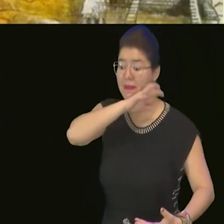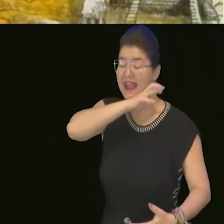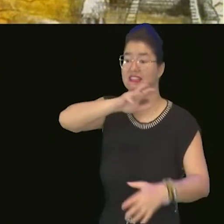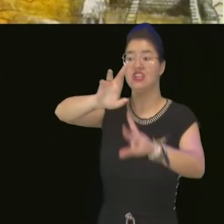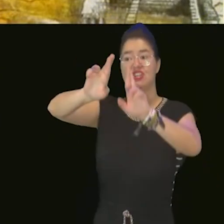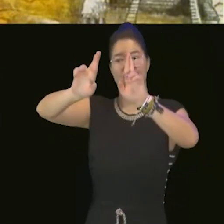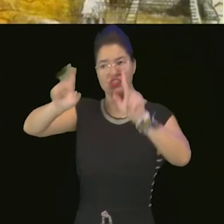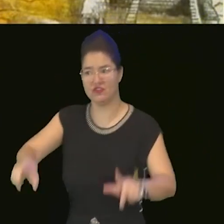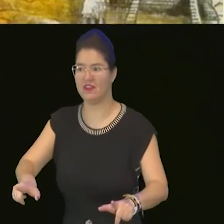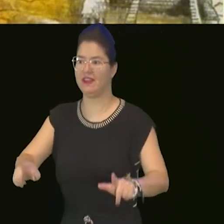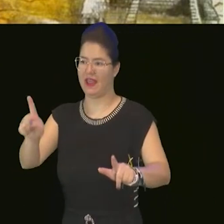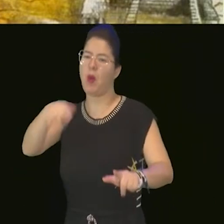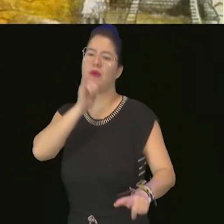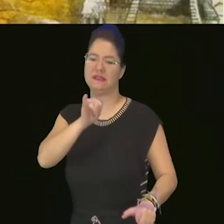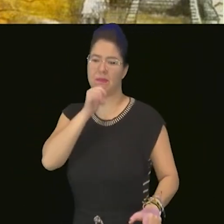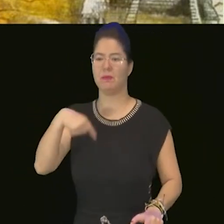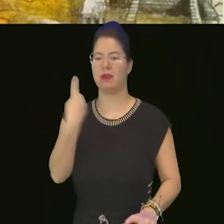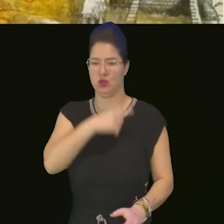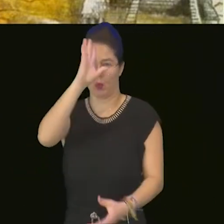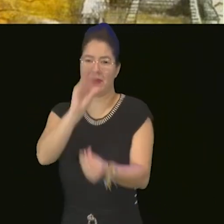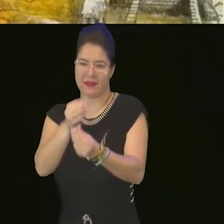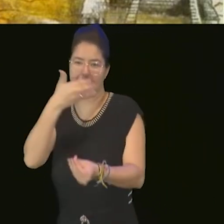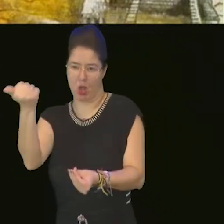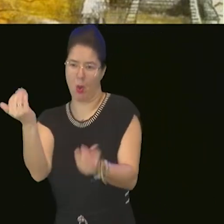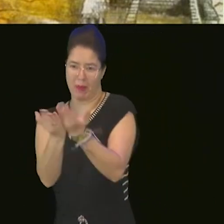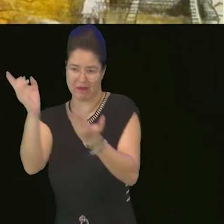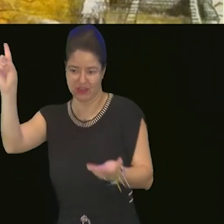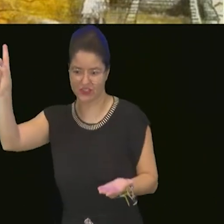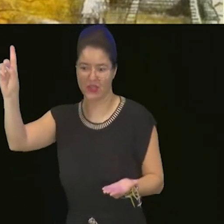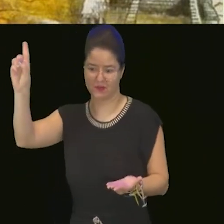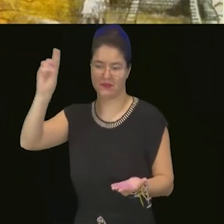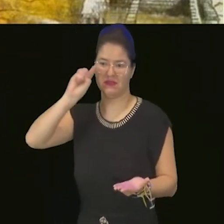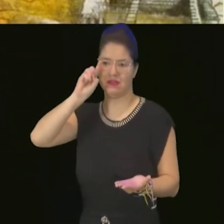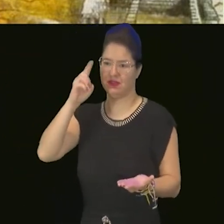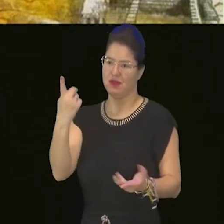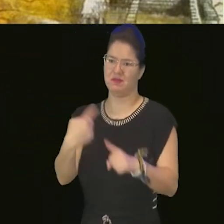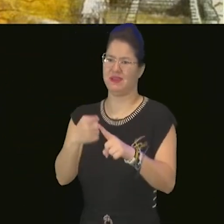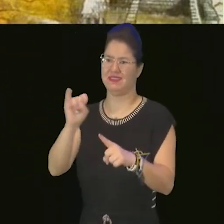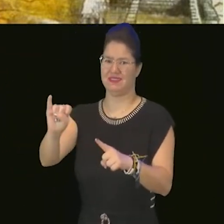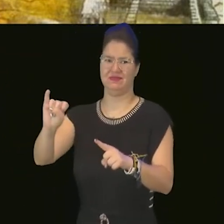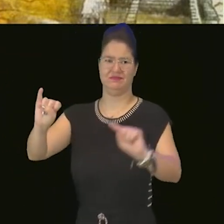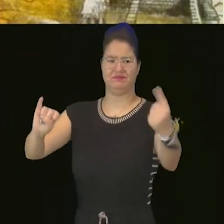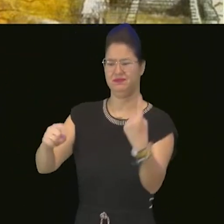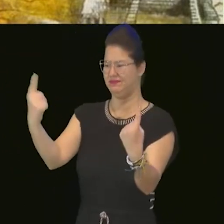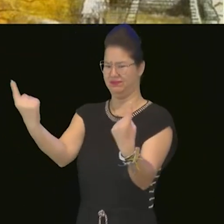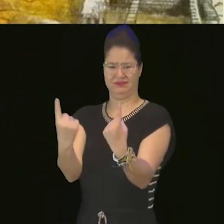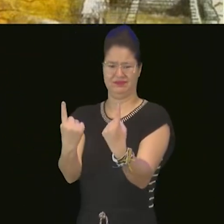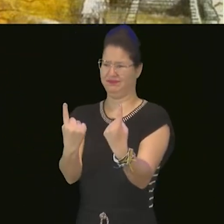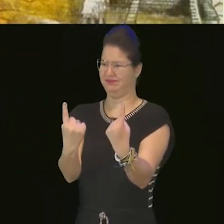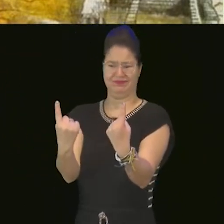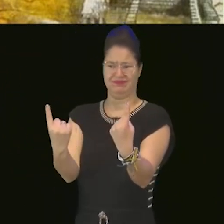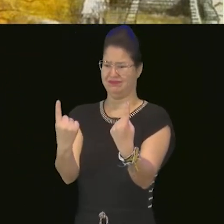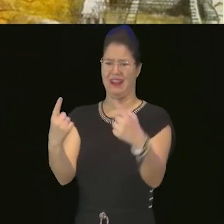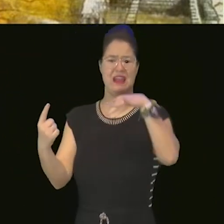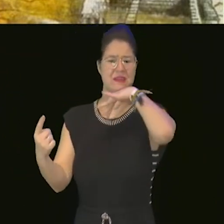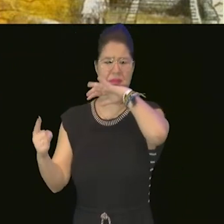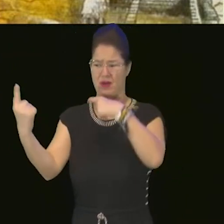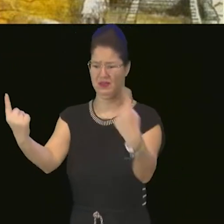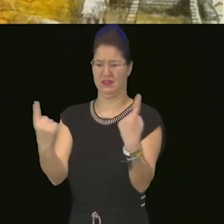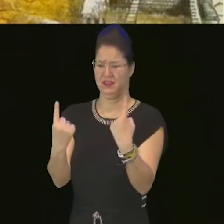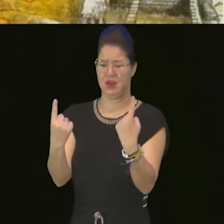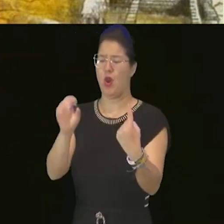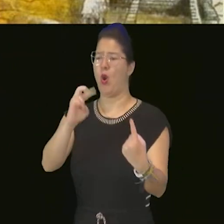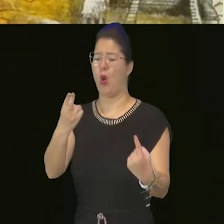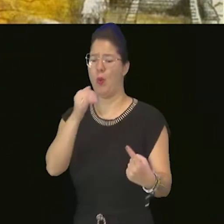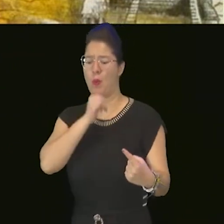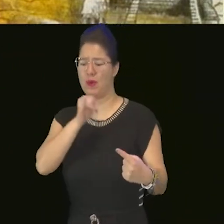imagem, a imagem final da esquerda, você percebe ali o cursor. Uma ovelha na minha esquerda e um